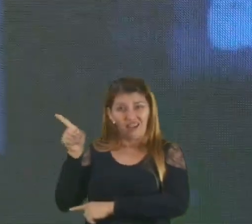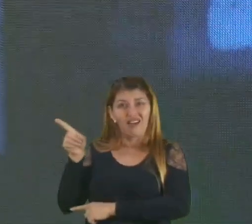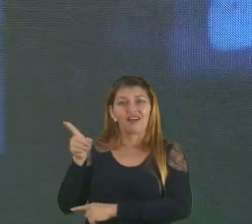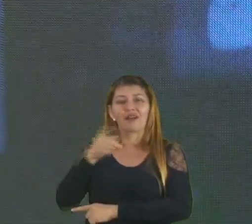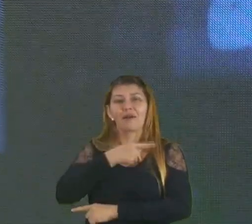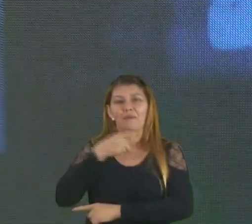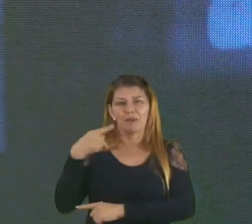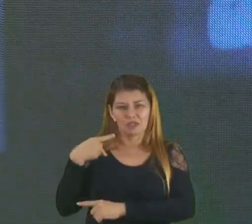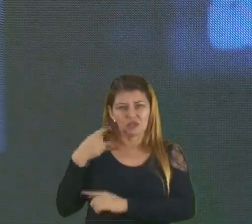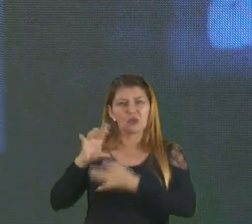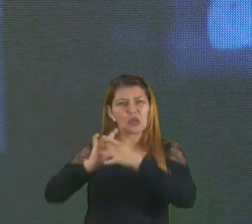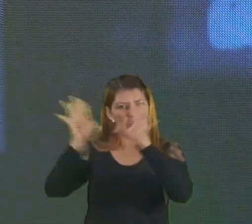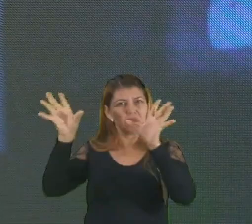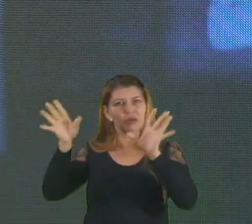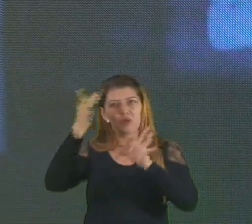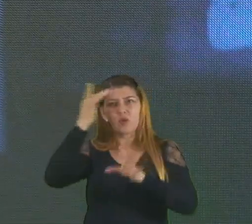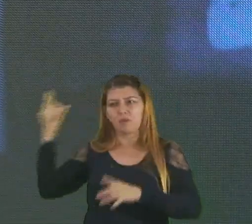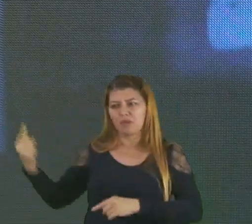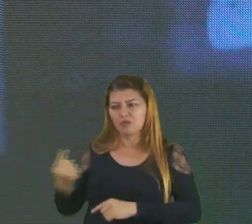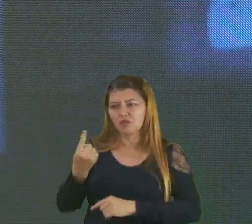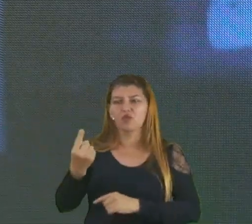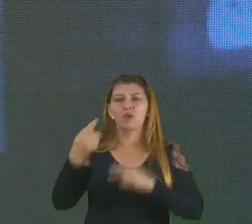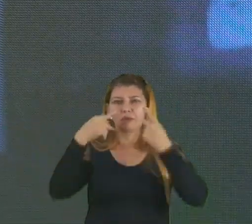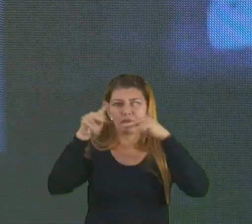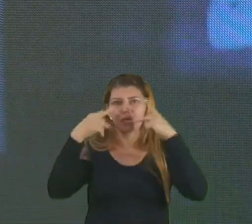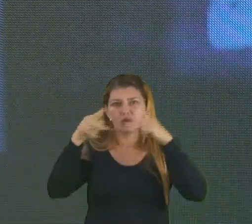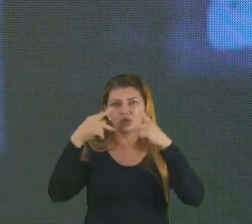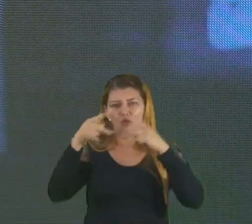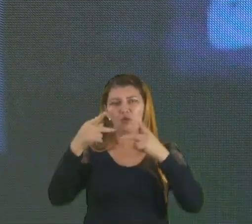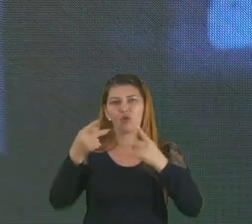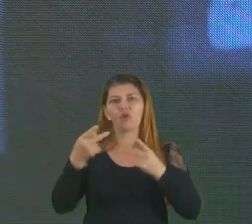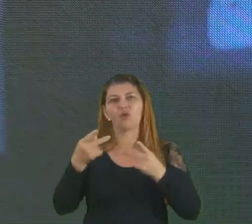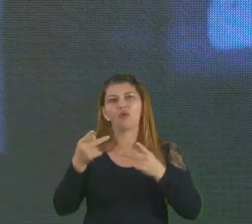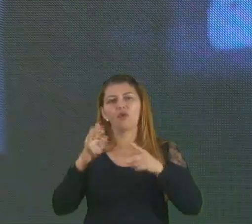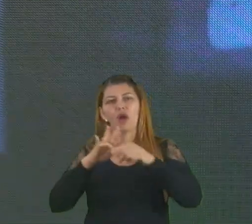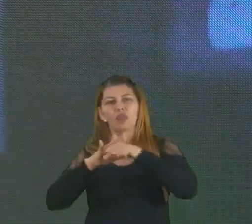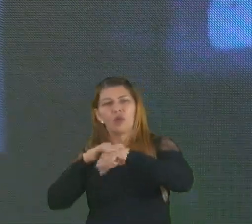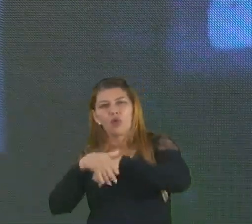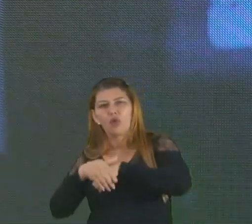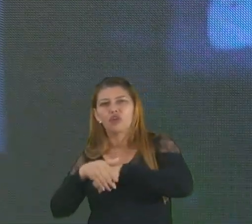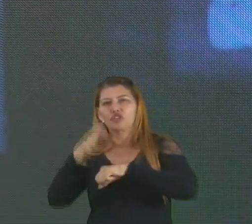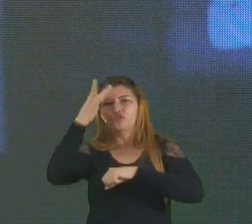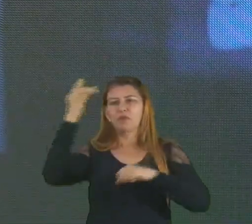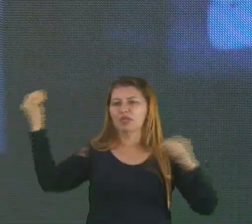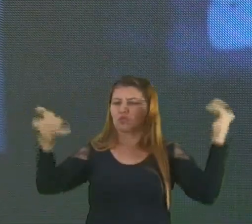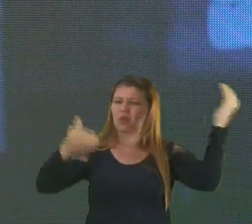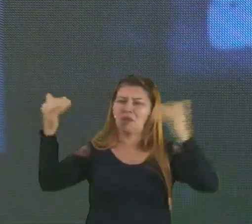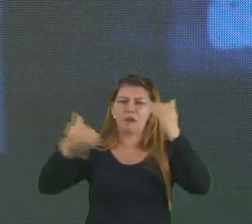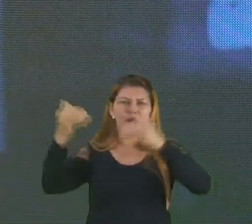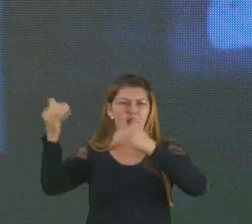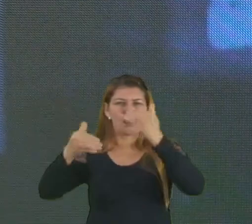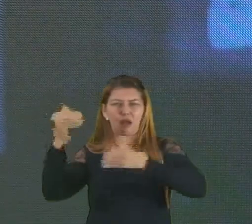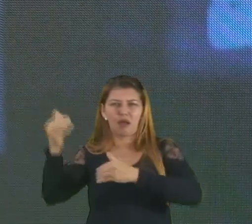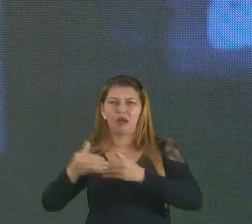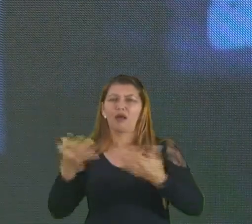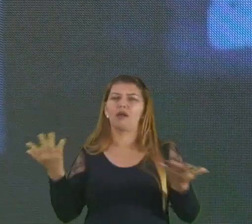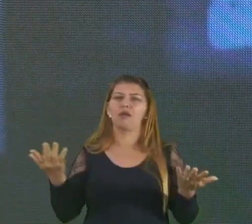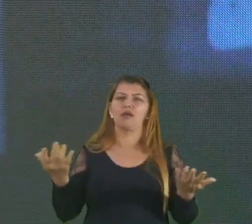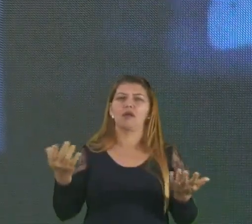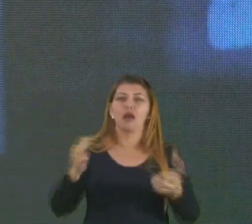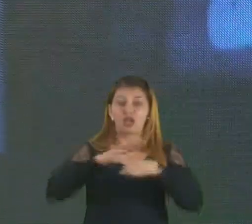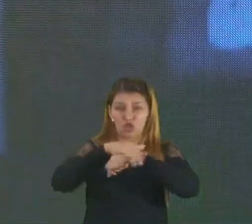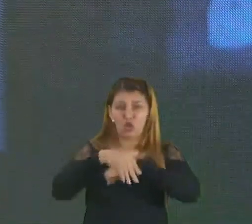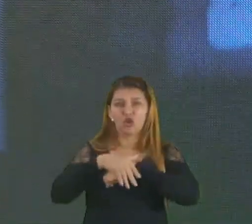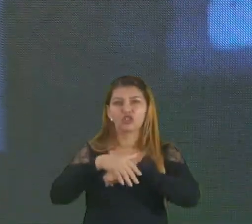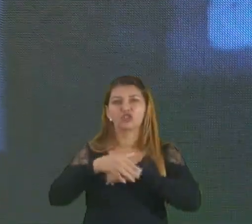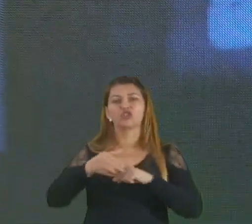noite, irmão, foi um avivamento. A igreja lotou, a galeria lotou, e ele fez um movimento. A segunda